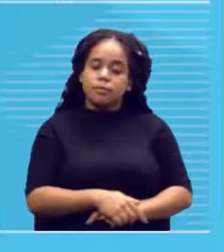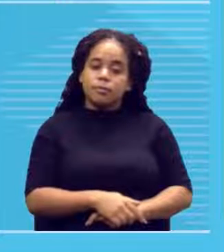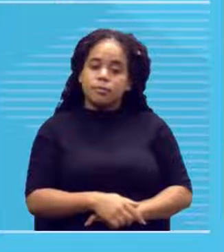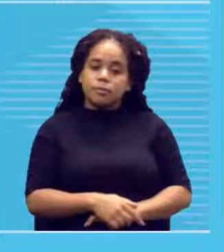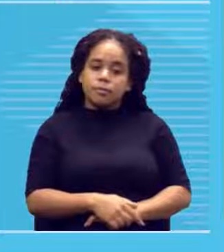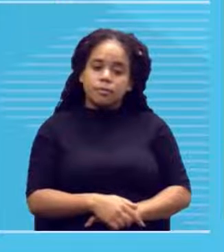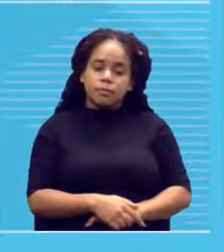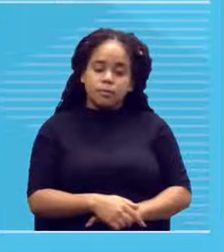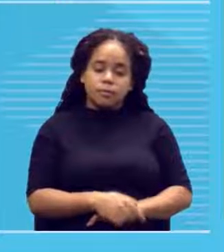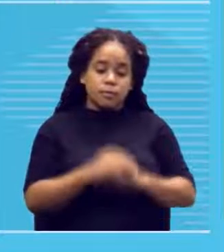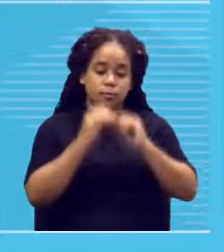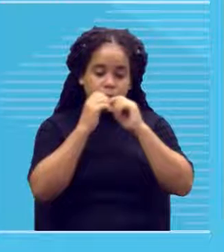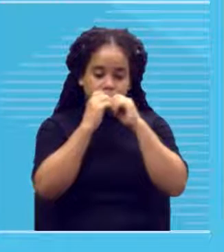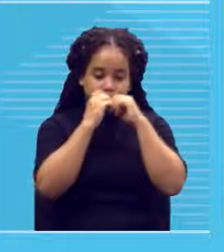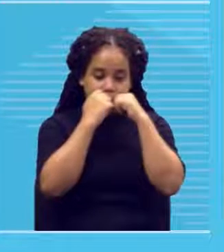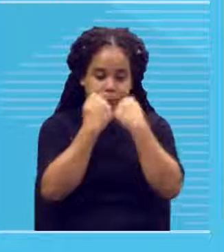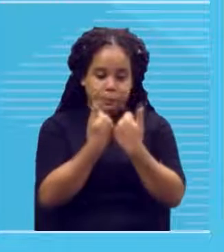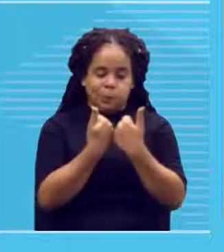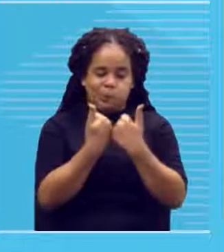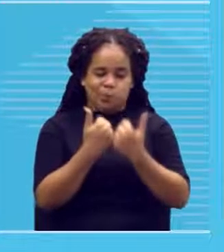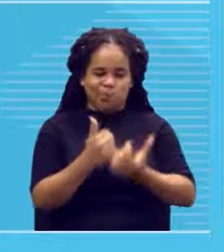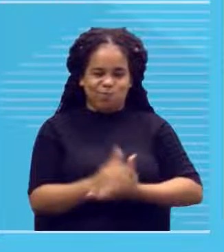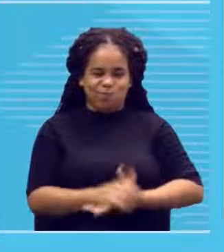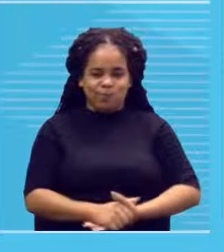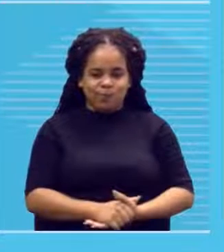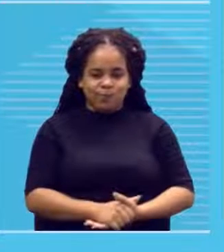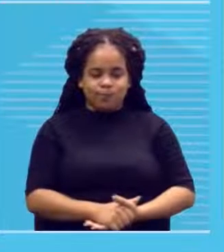tudo bem até aí Gabriel André